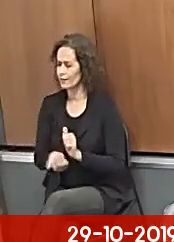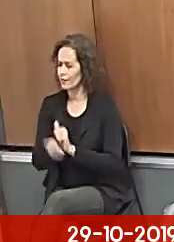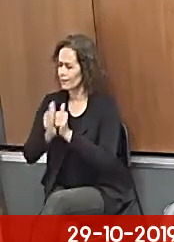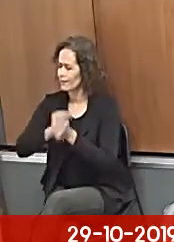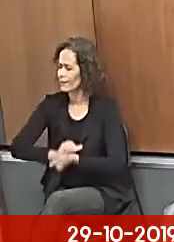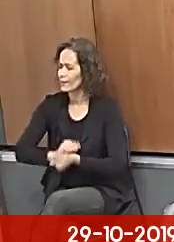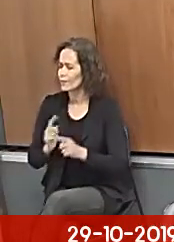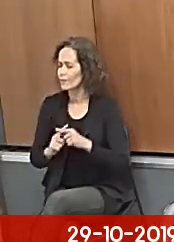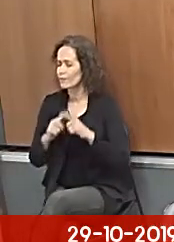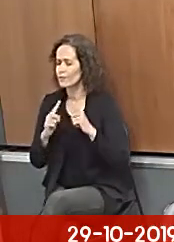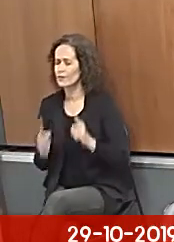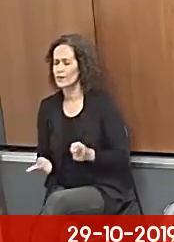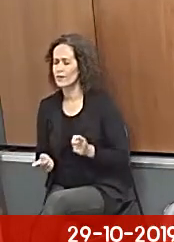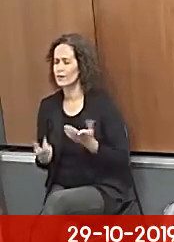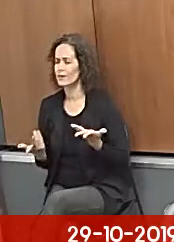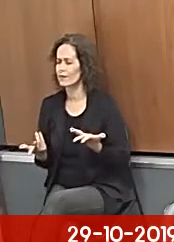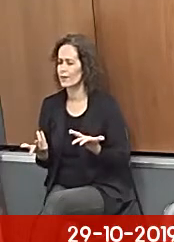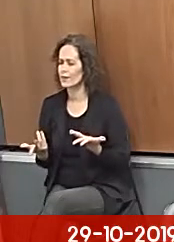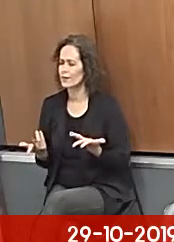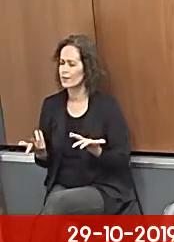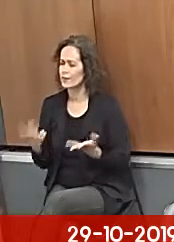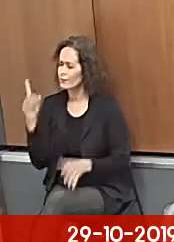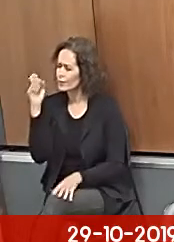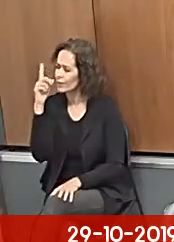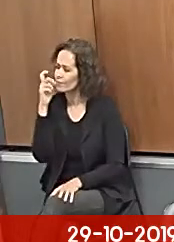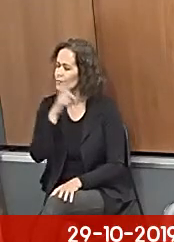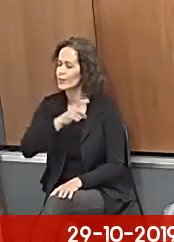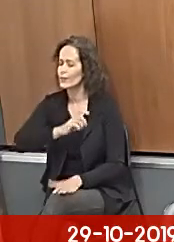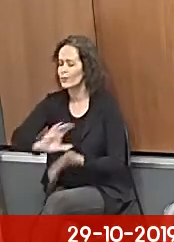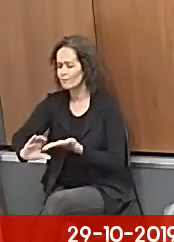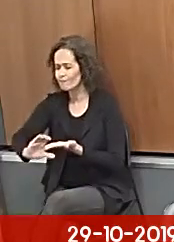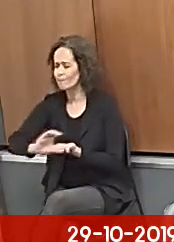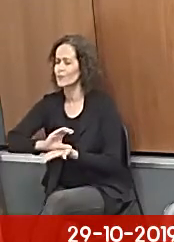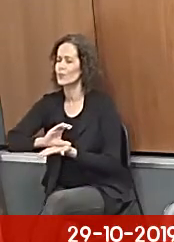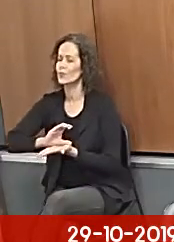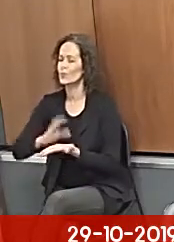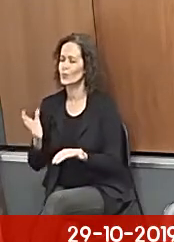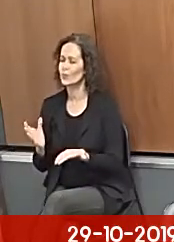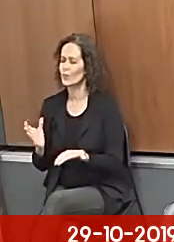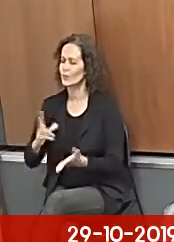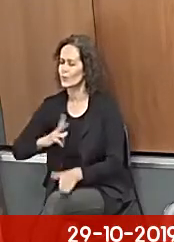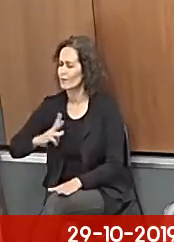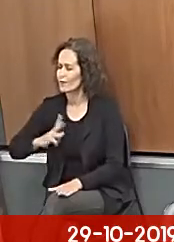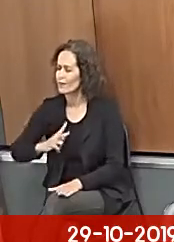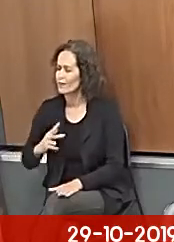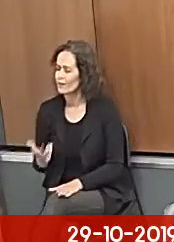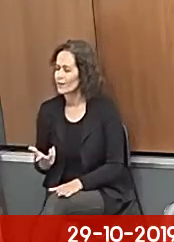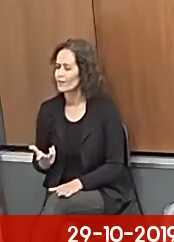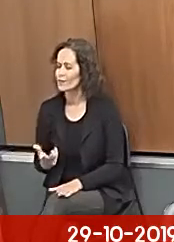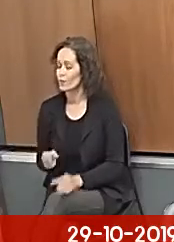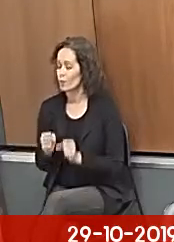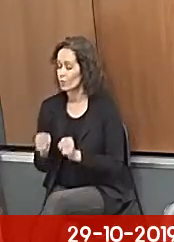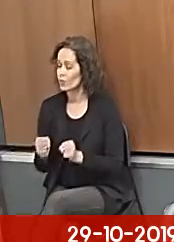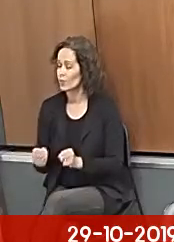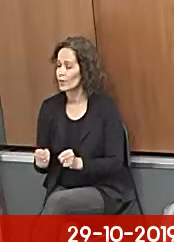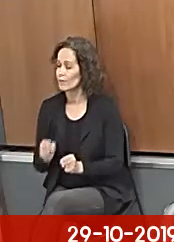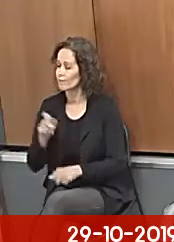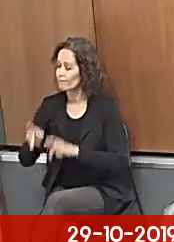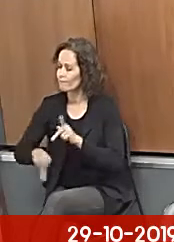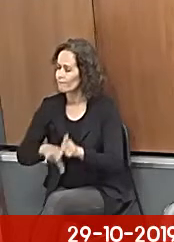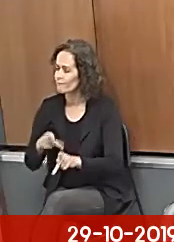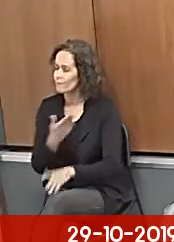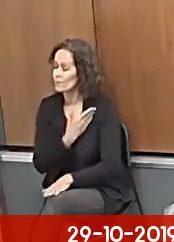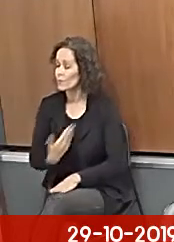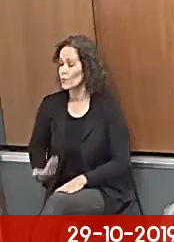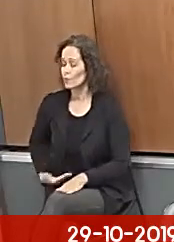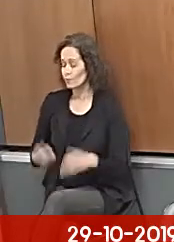nós temos de captar recursos da iniciativa privada, porque o poder público ele tem que ter